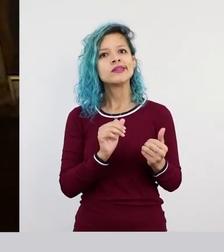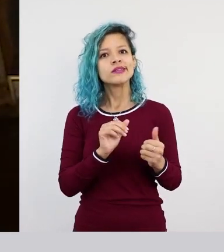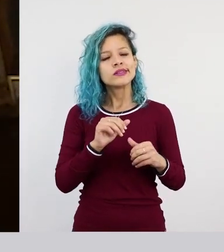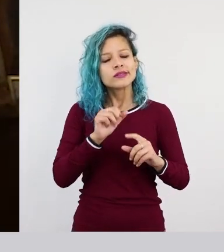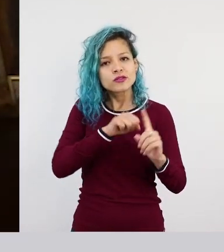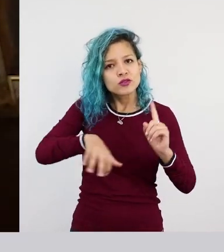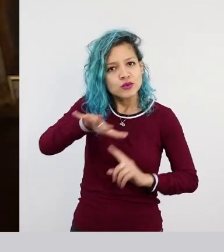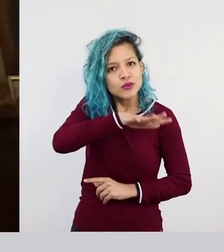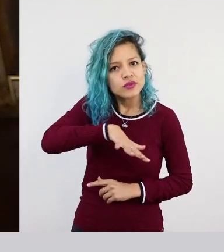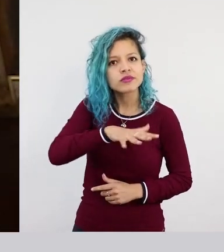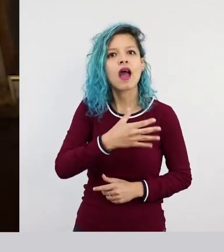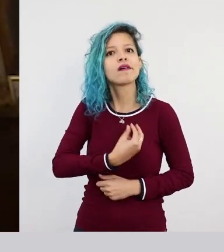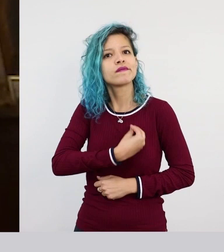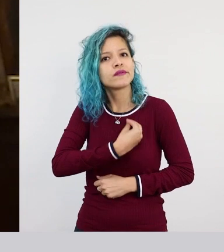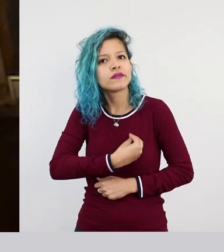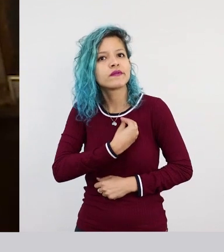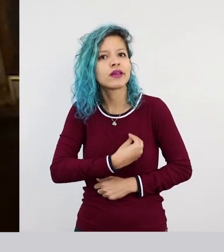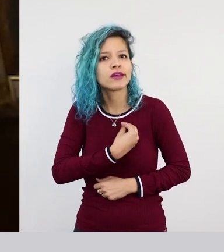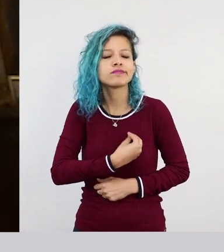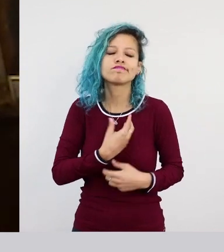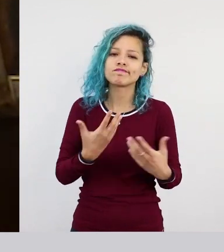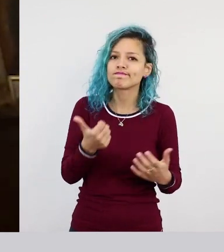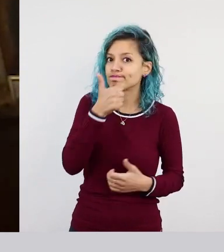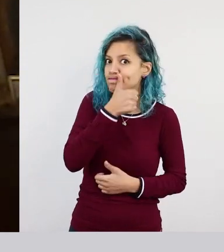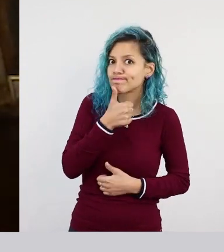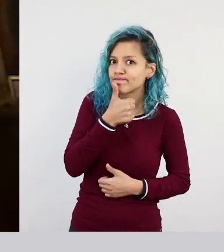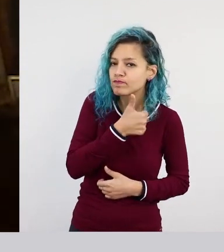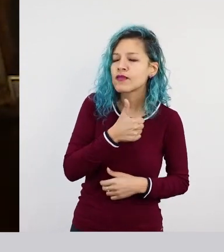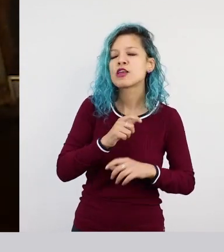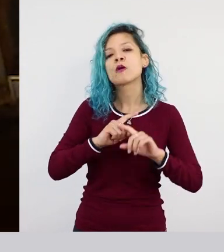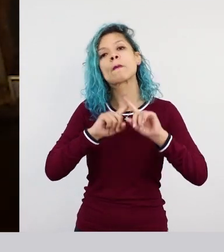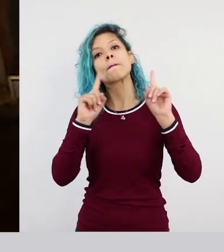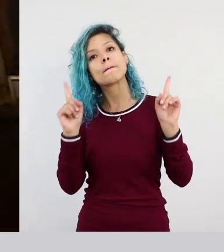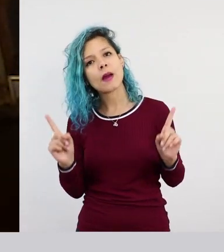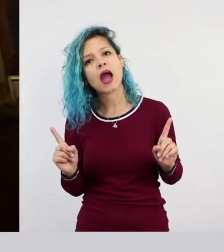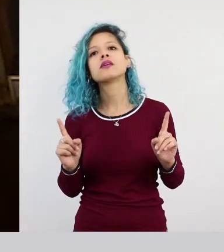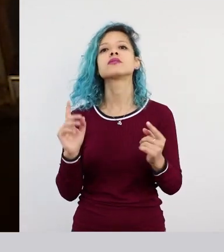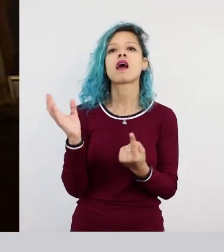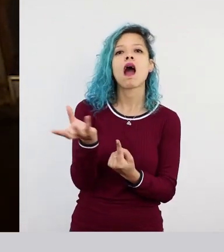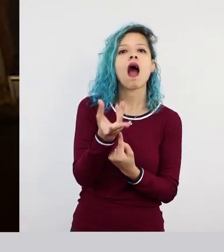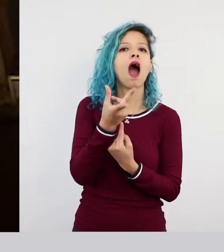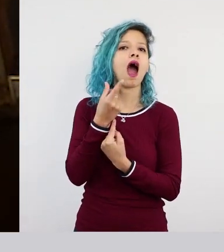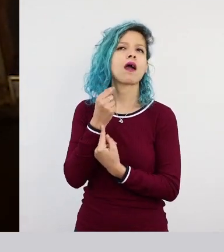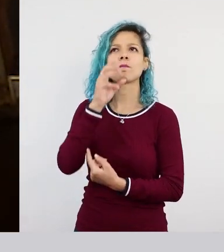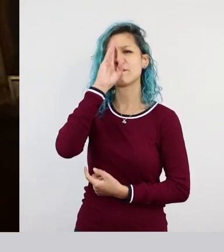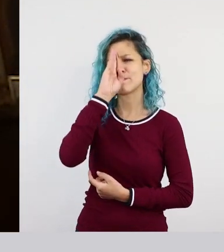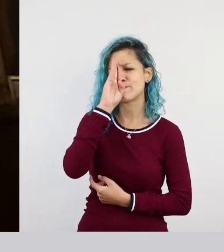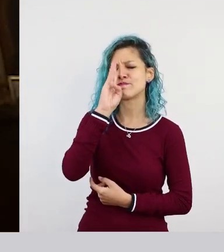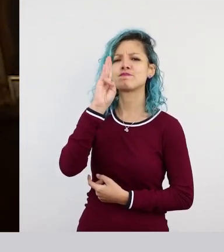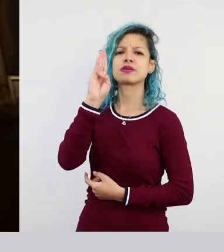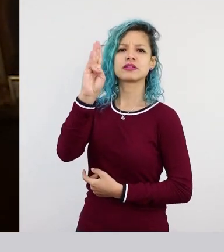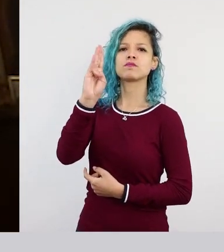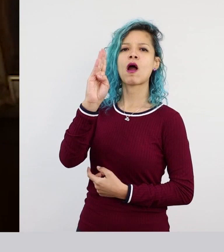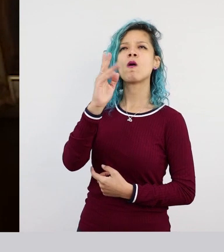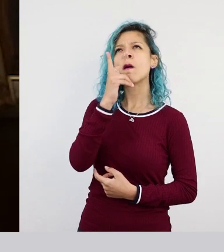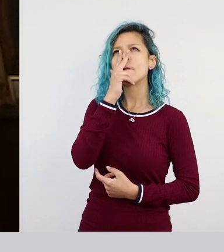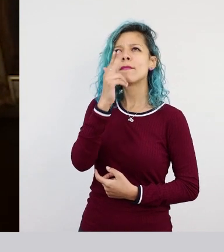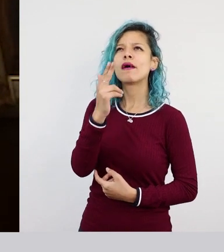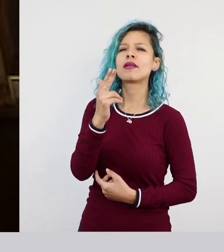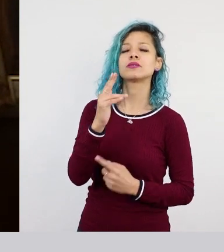de conviver, né, com aquilo tudo, mas a arte, acima de tudo,